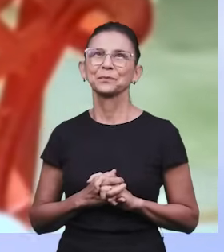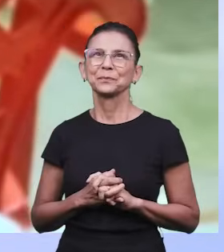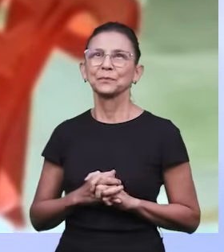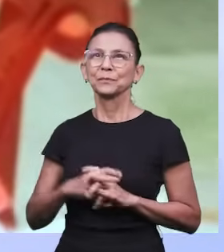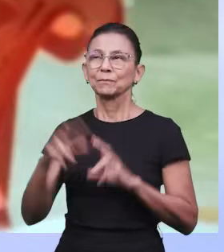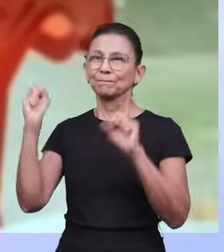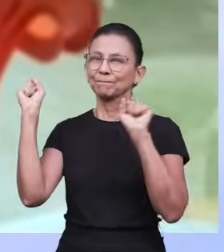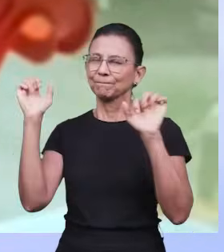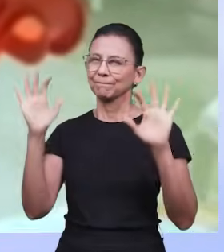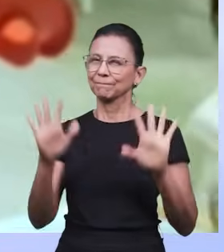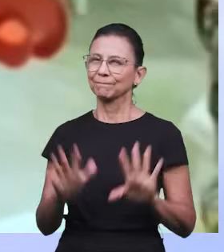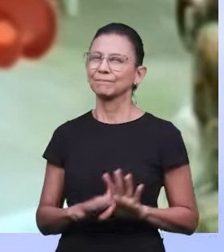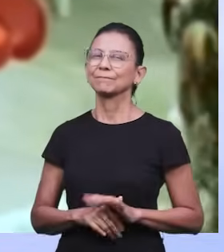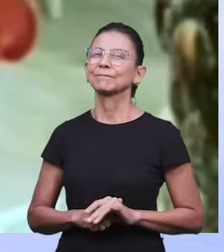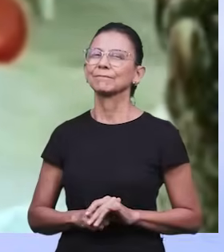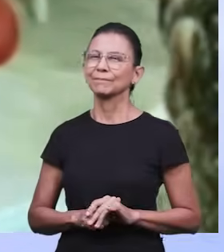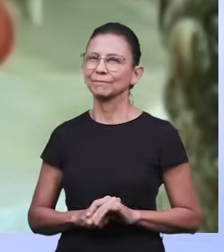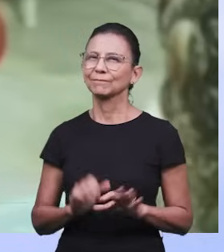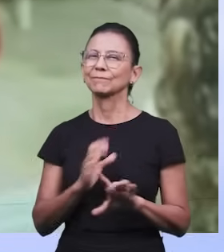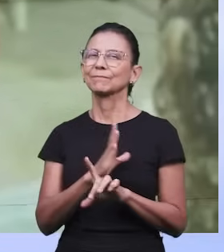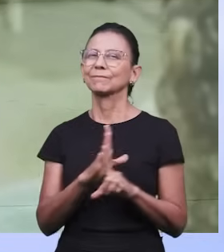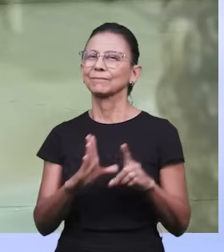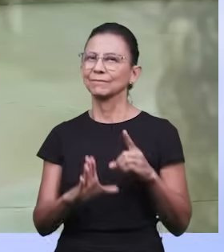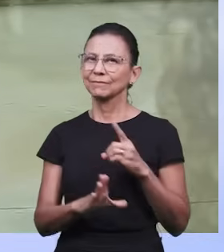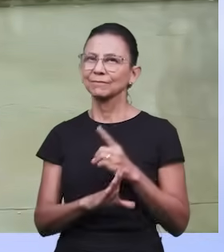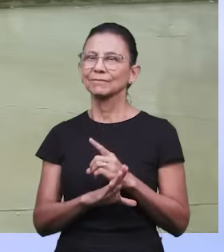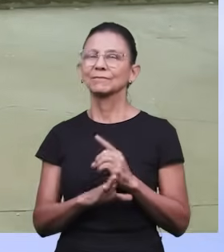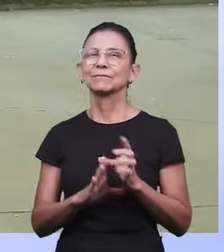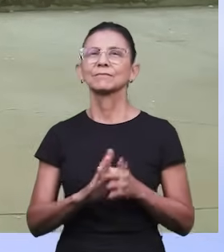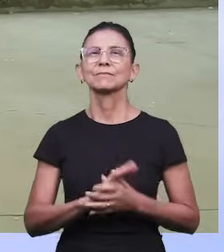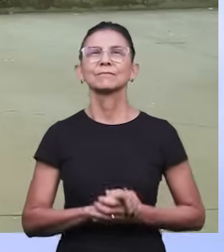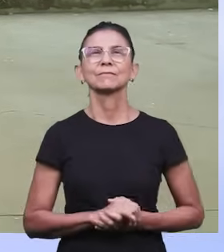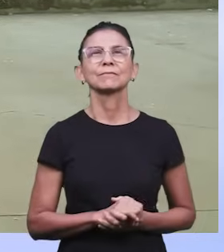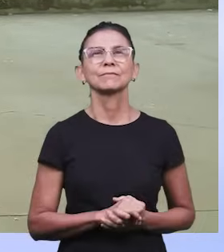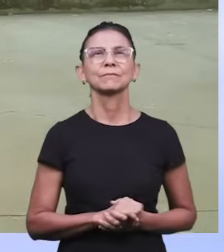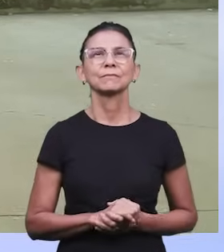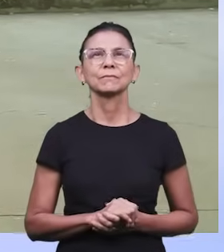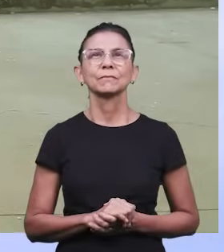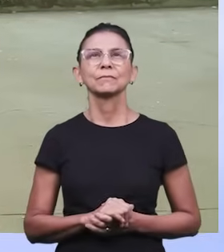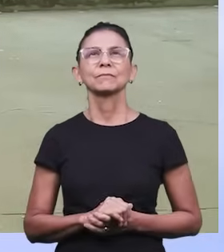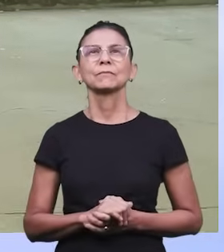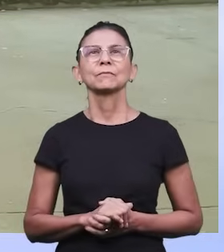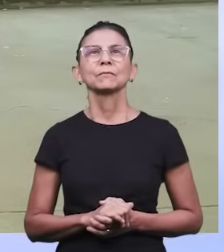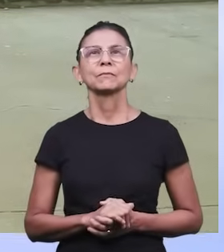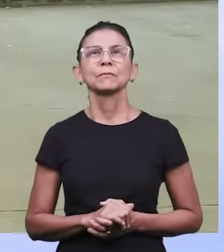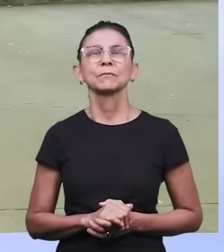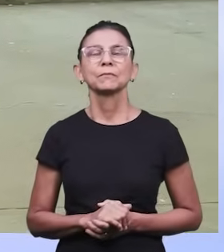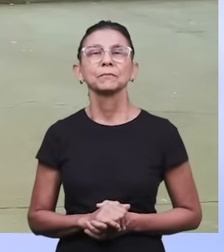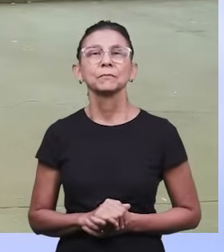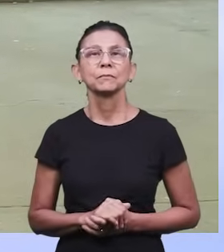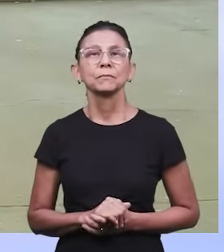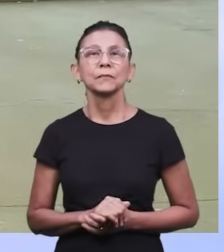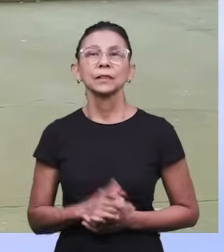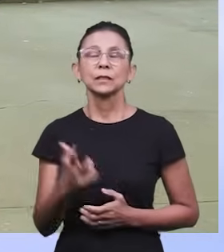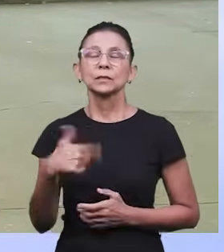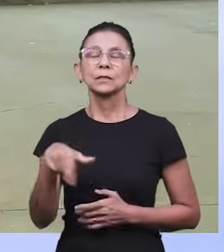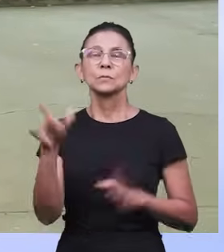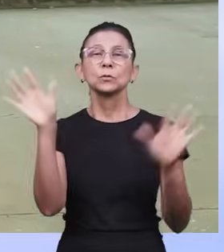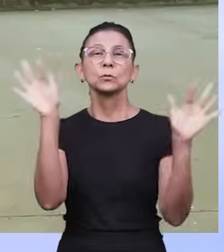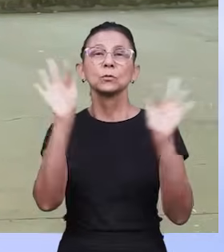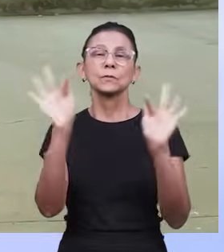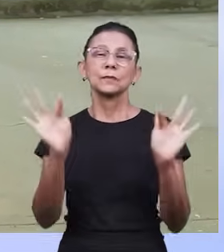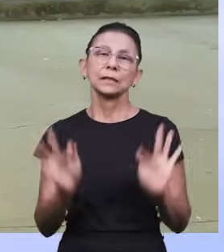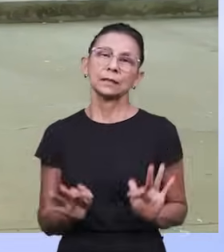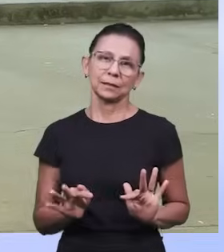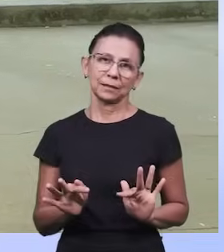tem operado grandemente em cada culto. Jorge, quantas experiências alcançamos aqui. Estamos muito felizes com tudo que o